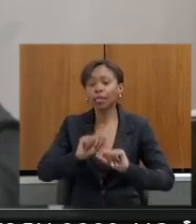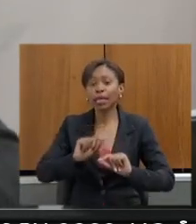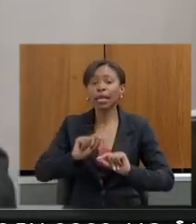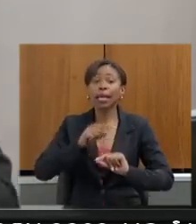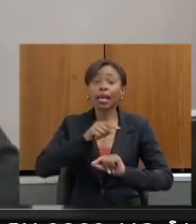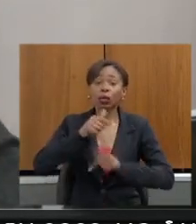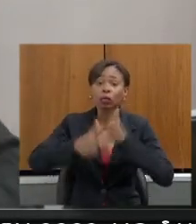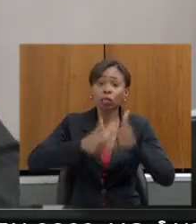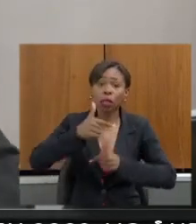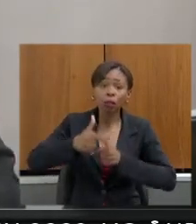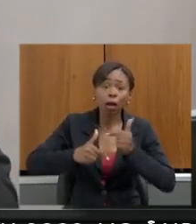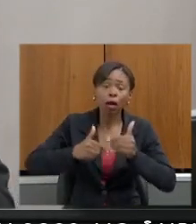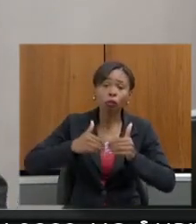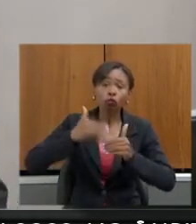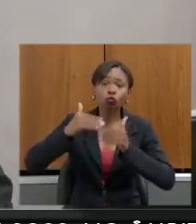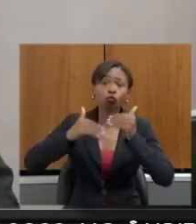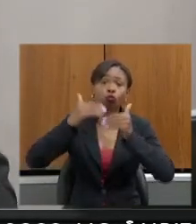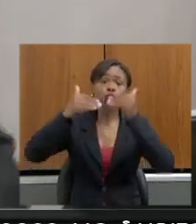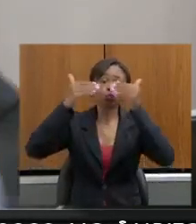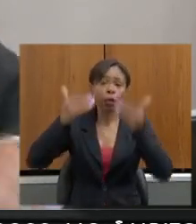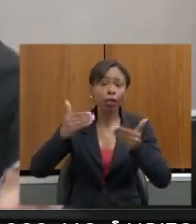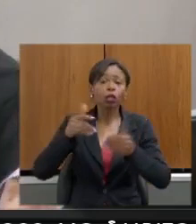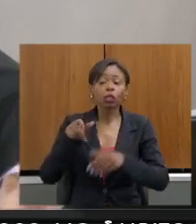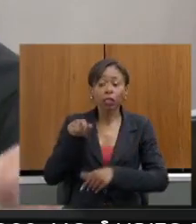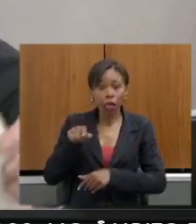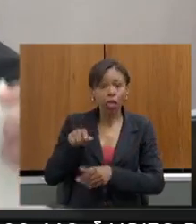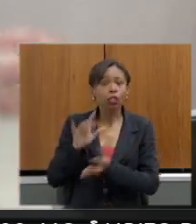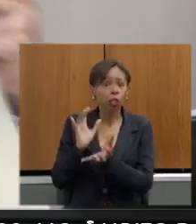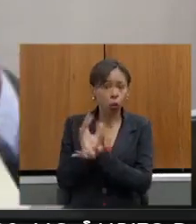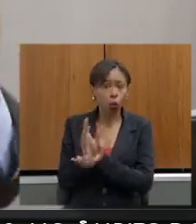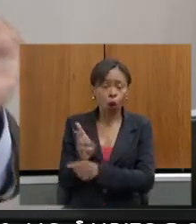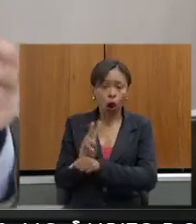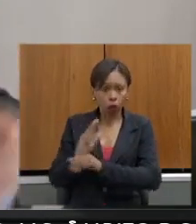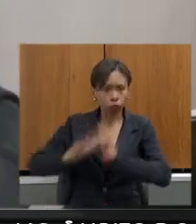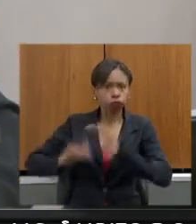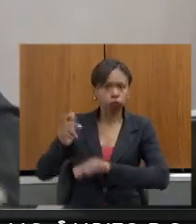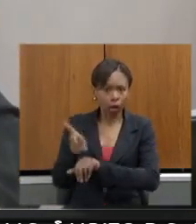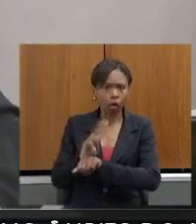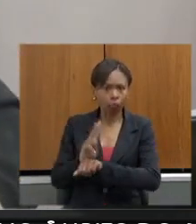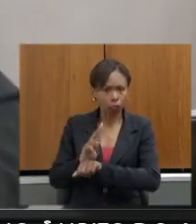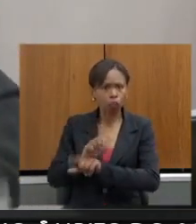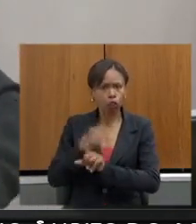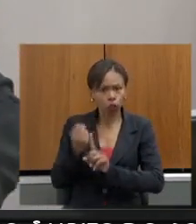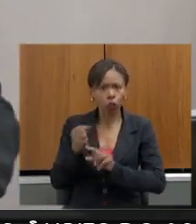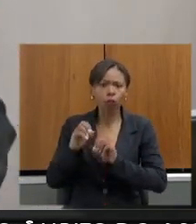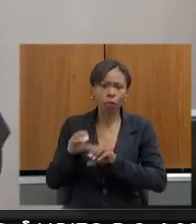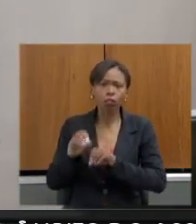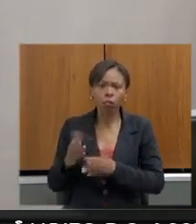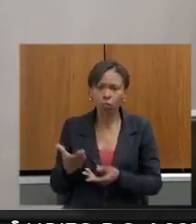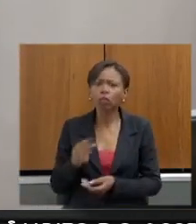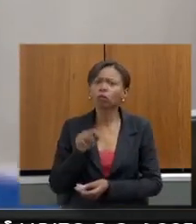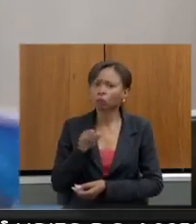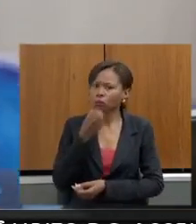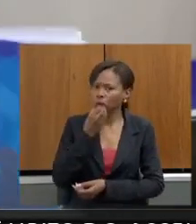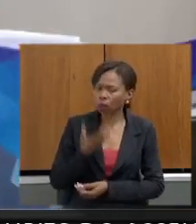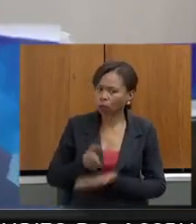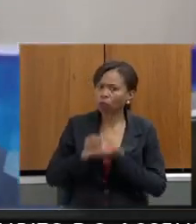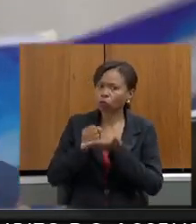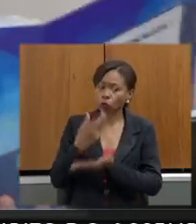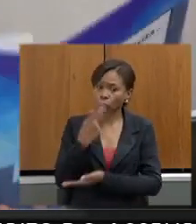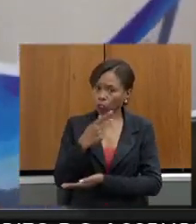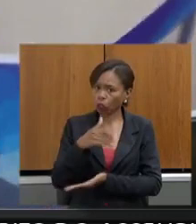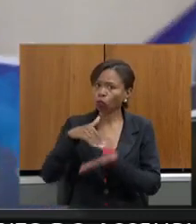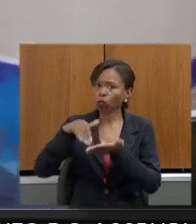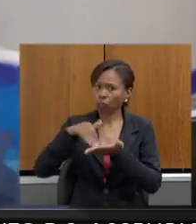carreira típica de estado dos agentes né e é bom que sou agora ajuda até esse Contorno lá dentro Ok da da páscoa do